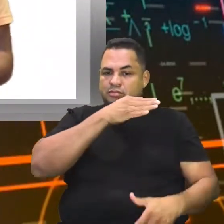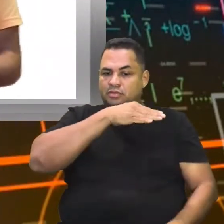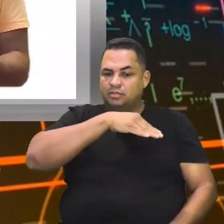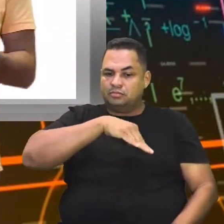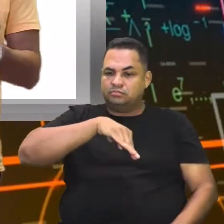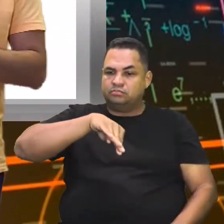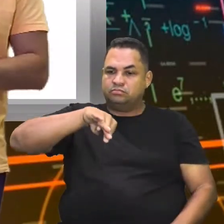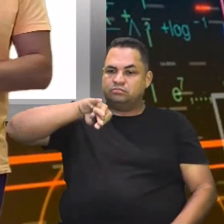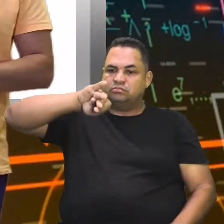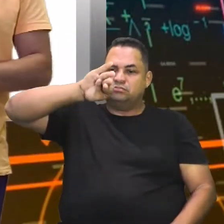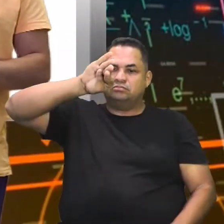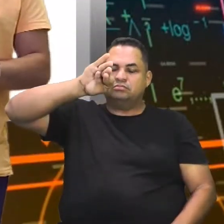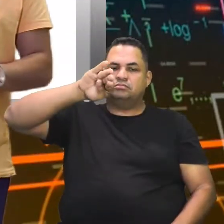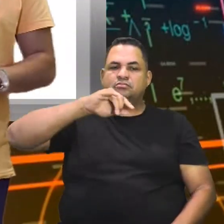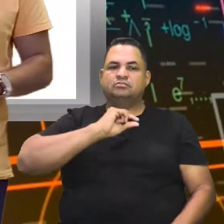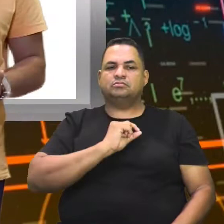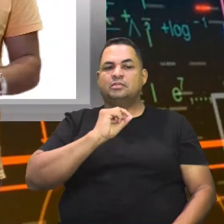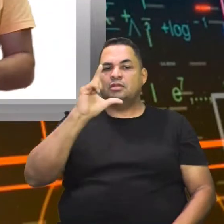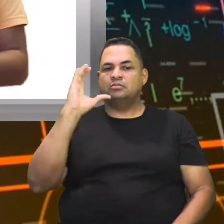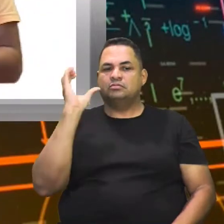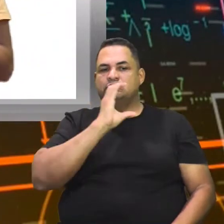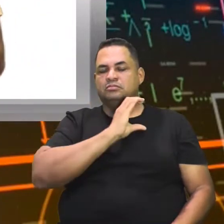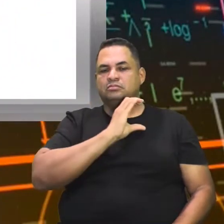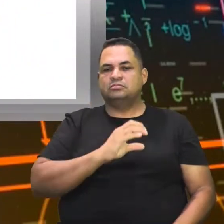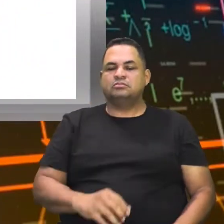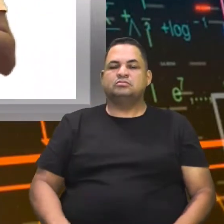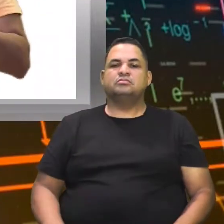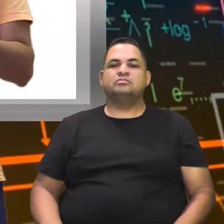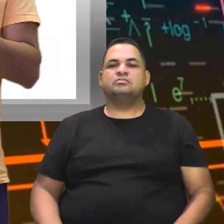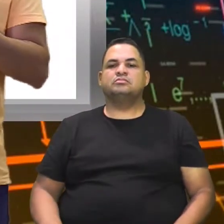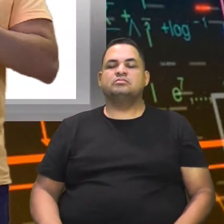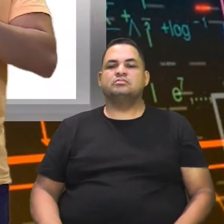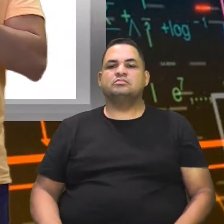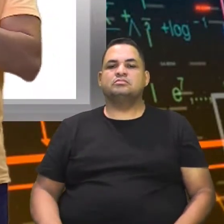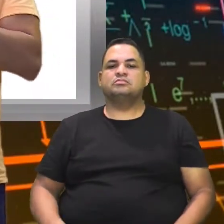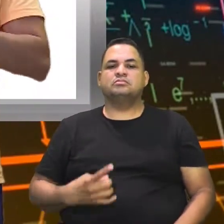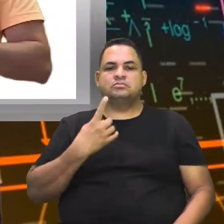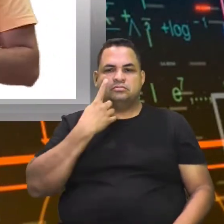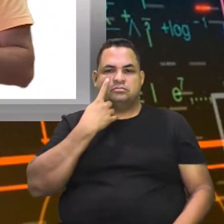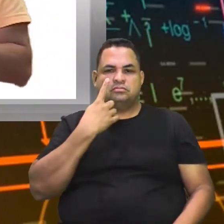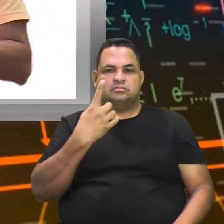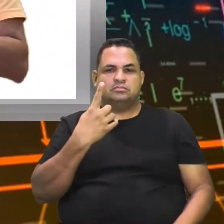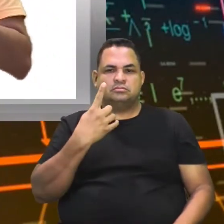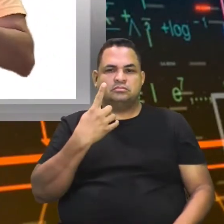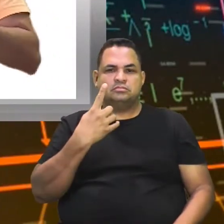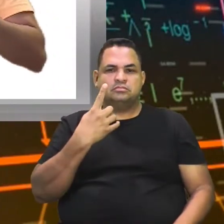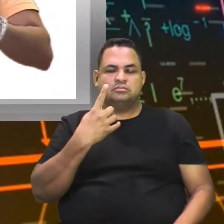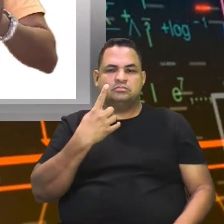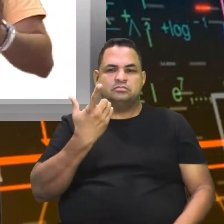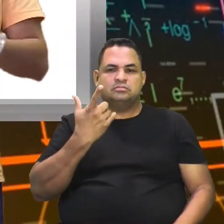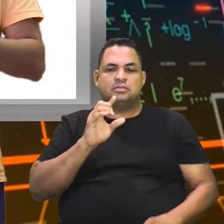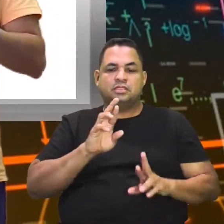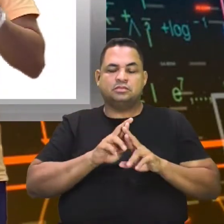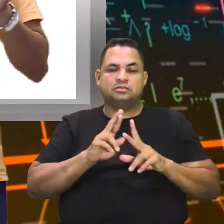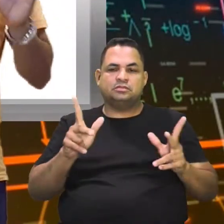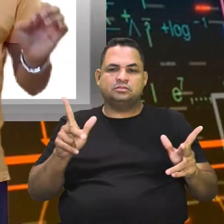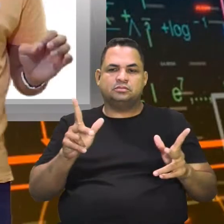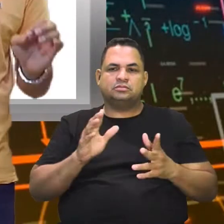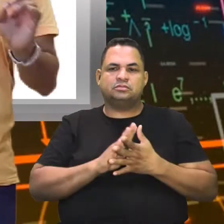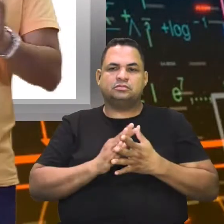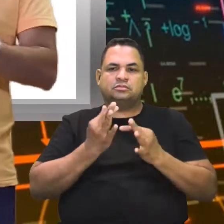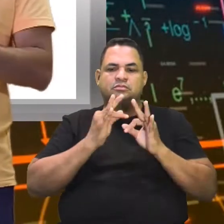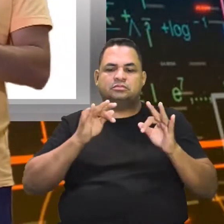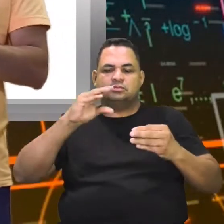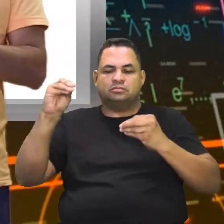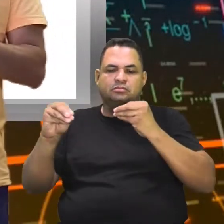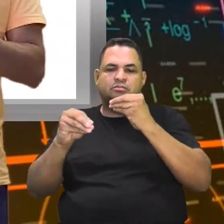já deu uma crescida maior, mais rápido, virou uma curva. Isso. E aí, aqui a gente consegue perceber a grande diferença do